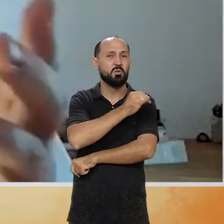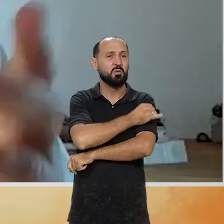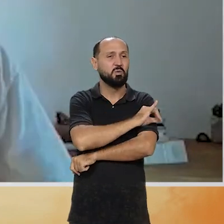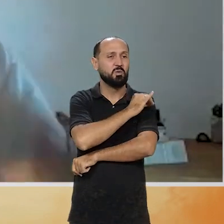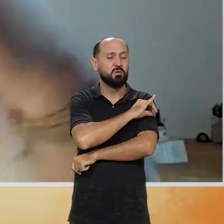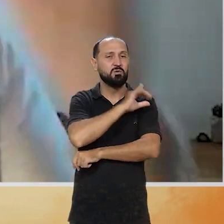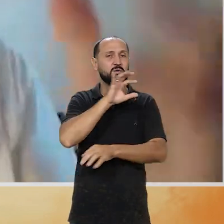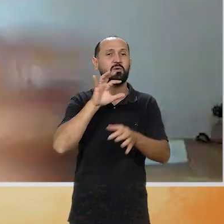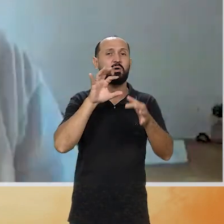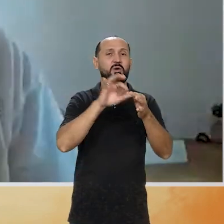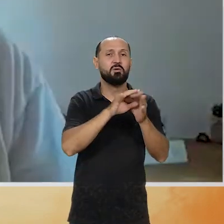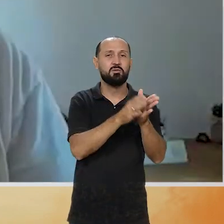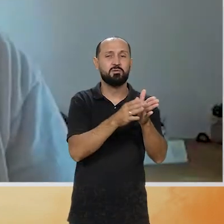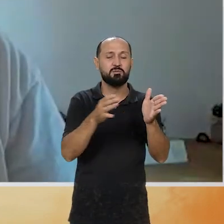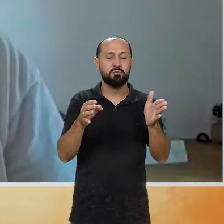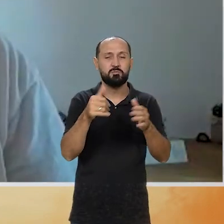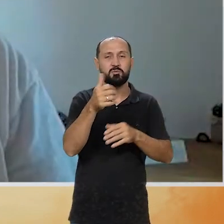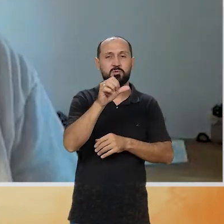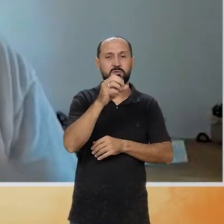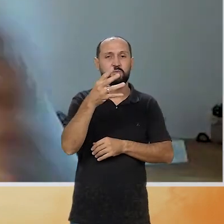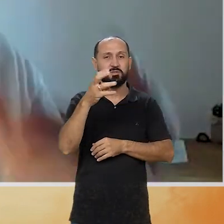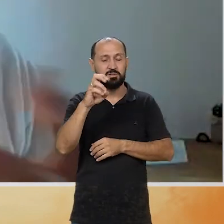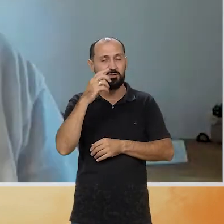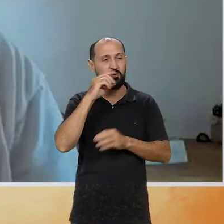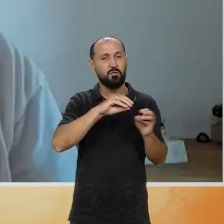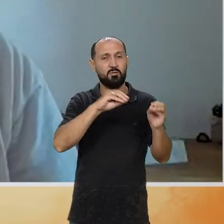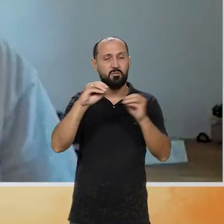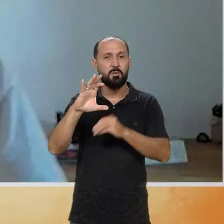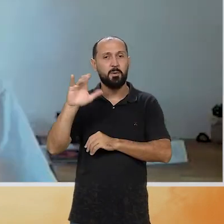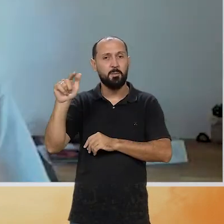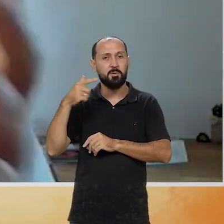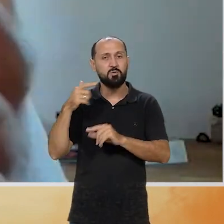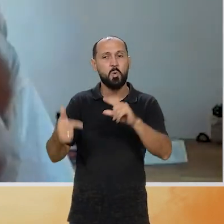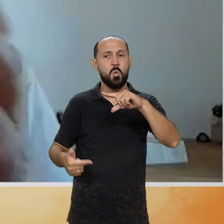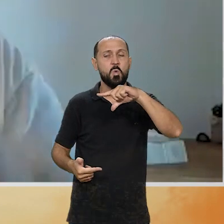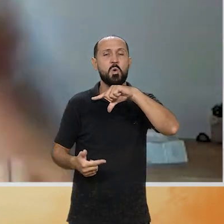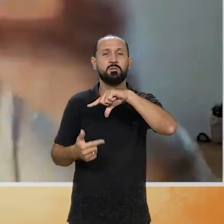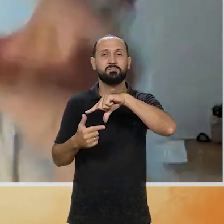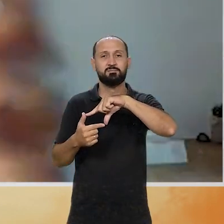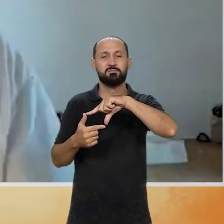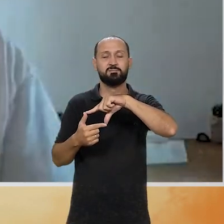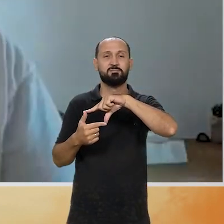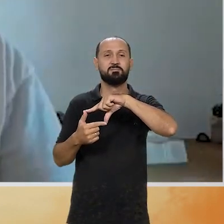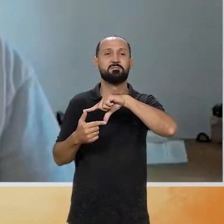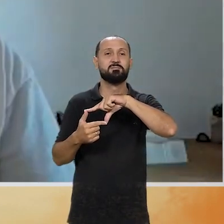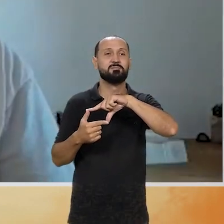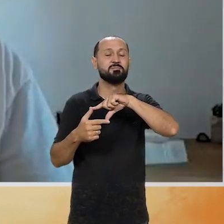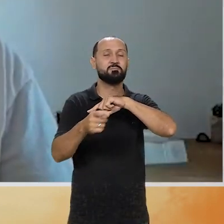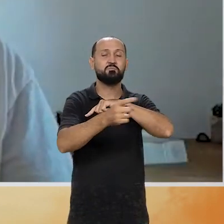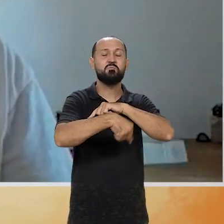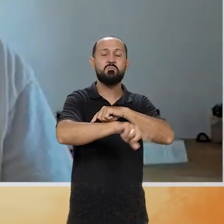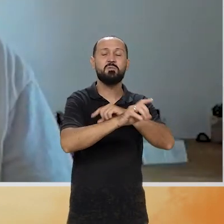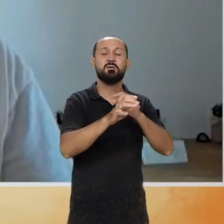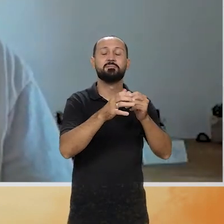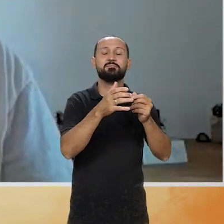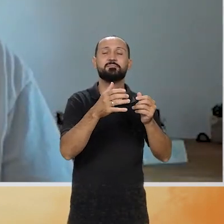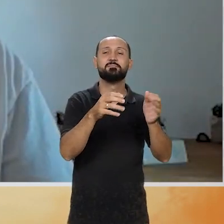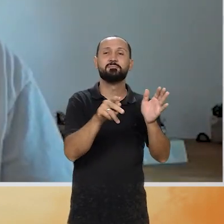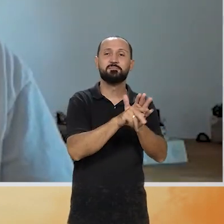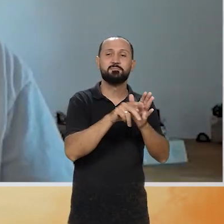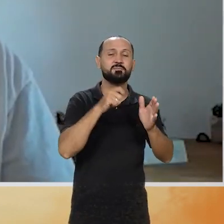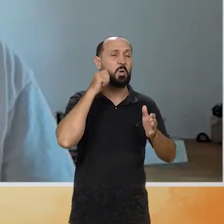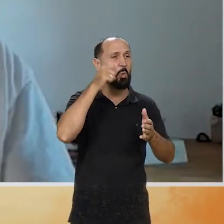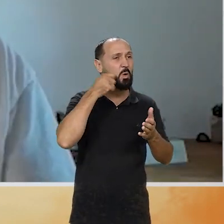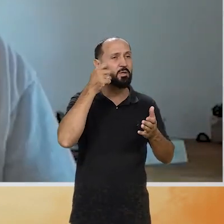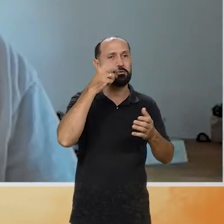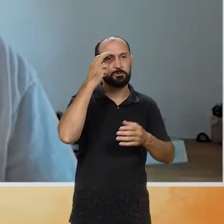Rio de Janeiro, onde ele integrava a geração de 45, foi morar em Campo Grande, se isolou, de certa forma, do círculo